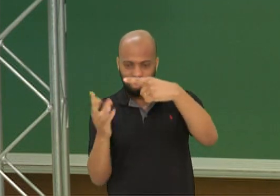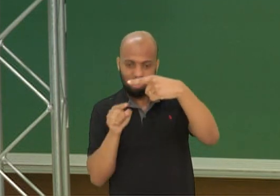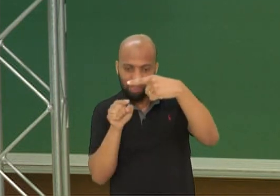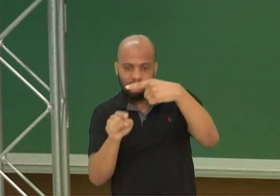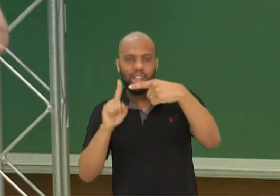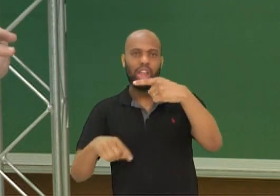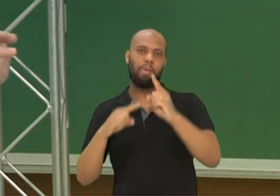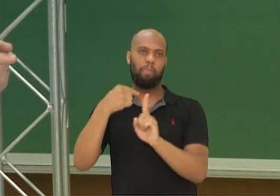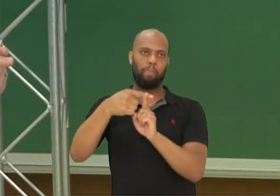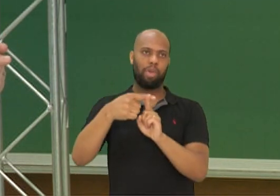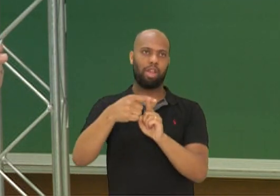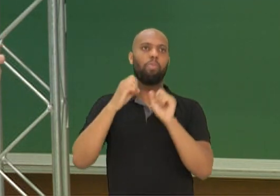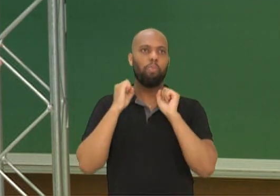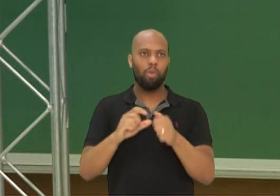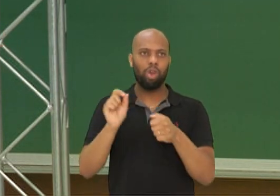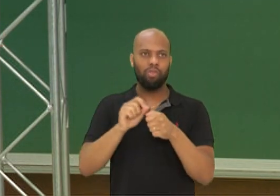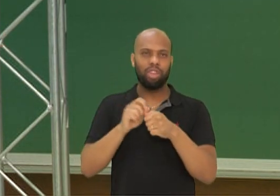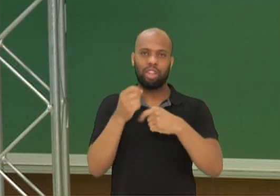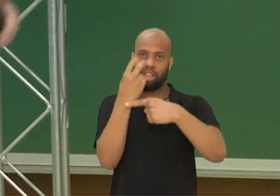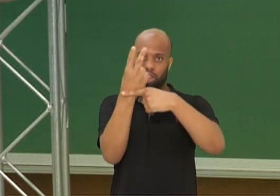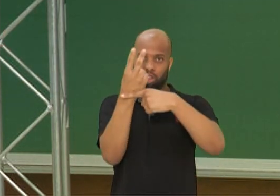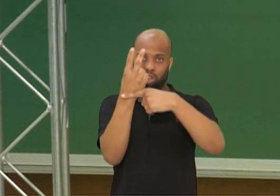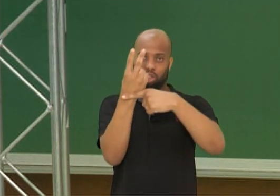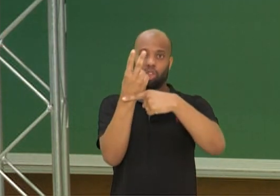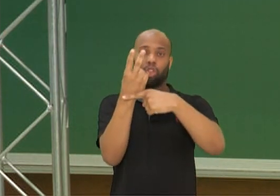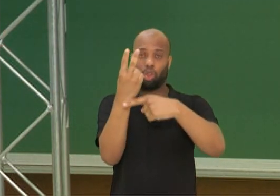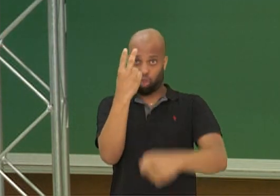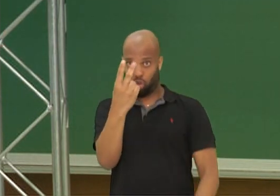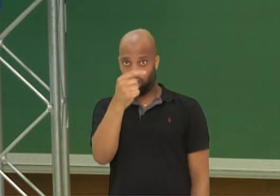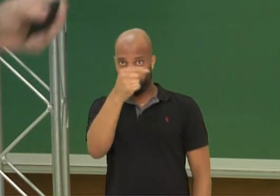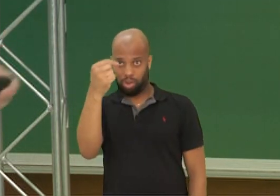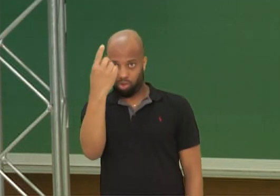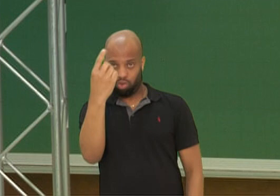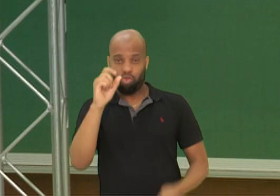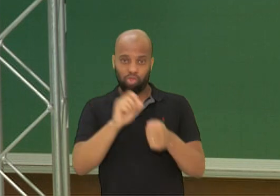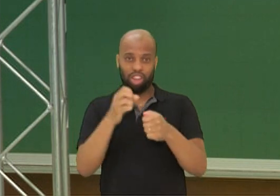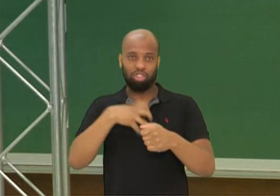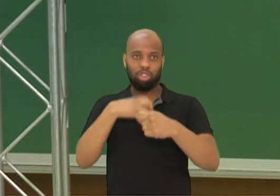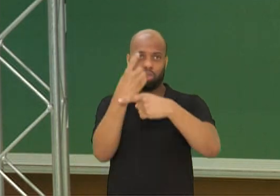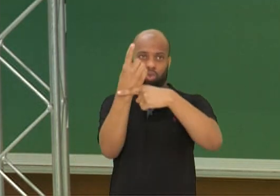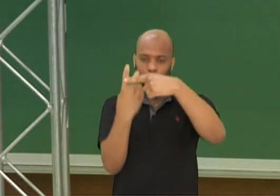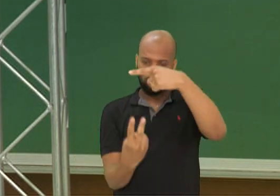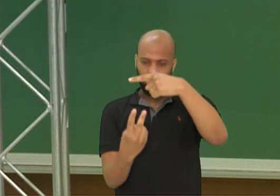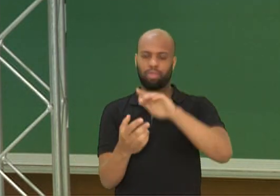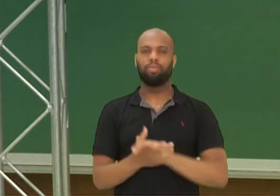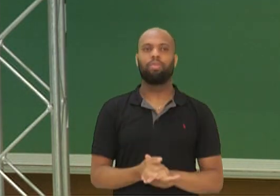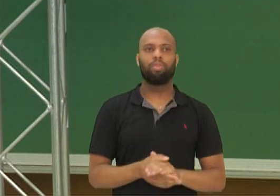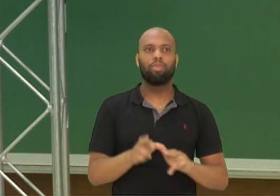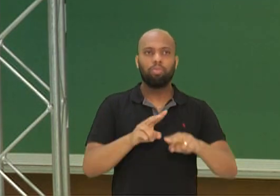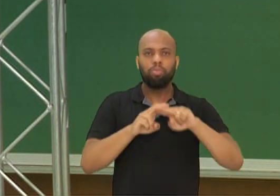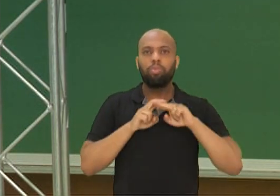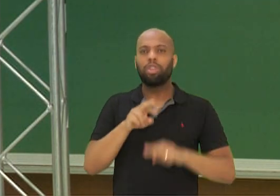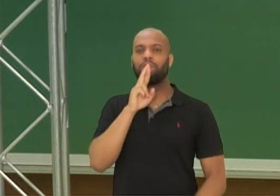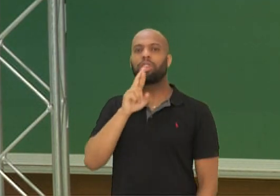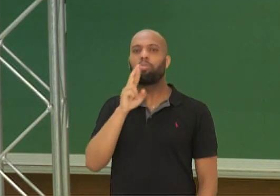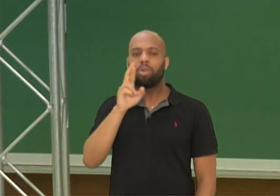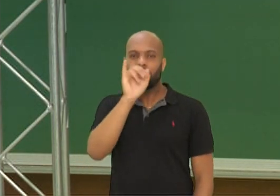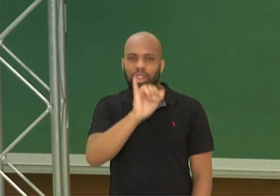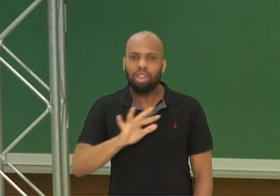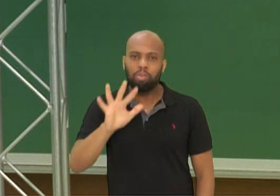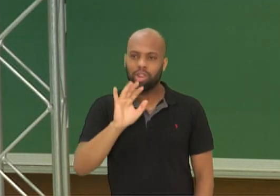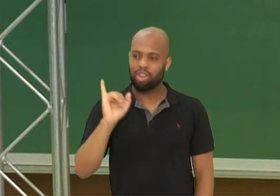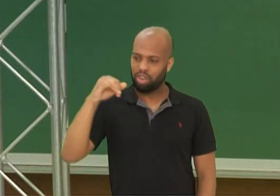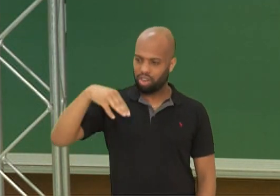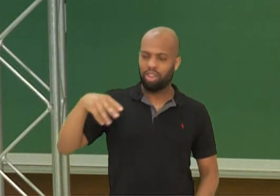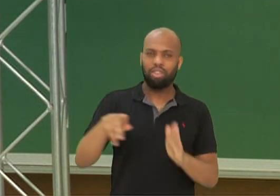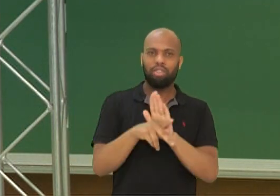1 sobre 2 elevado a 1, que é o próprio 2, né? Por isso que a resposta, a imagem de